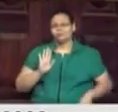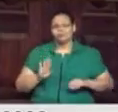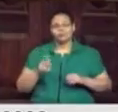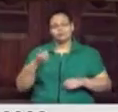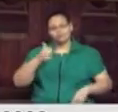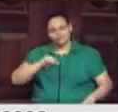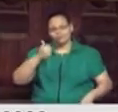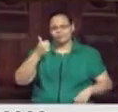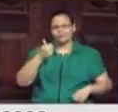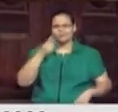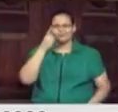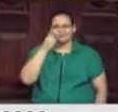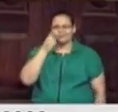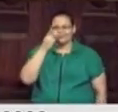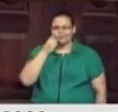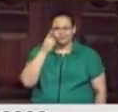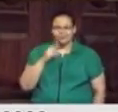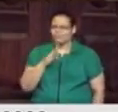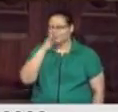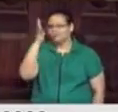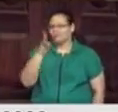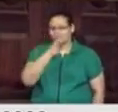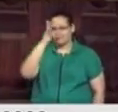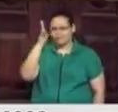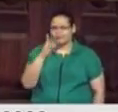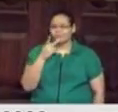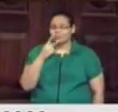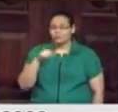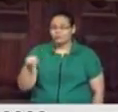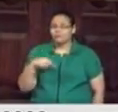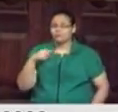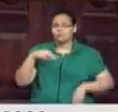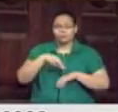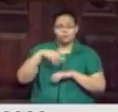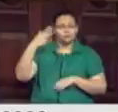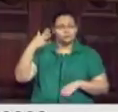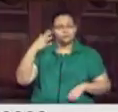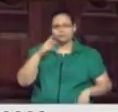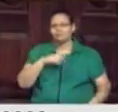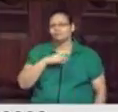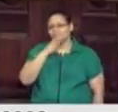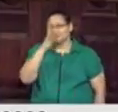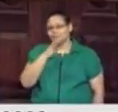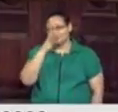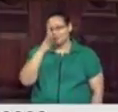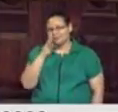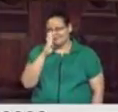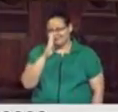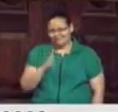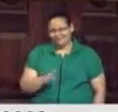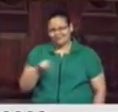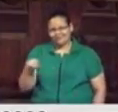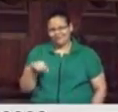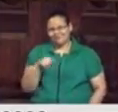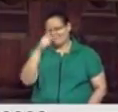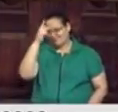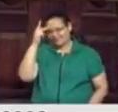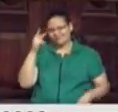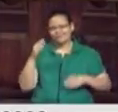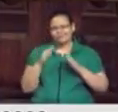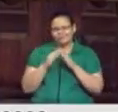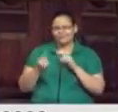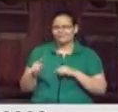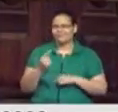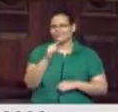avaliação dos deputados era um maior absurdo, e foi dito isso aqui nas discussões, porque estava se punindo de maneira direta aqueles que moram mais